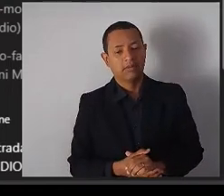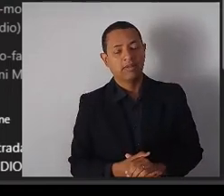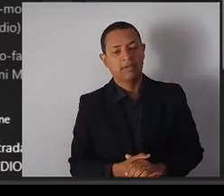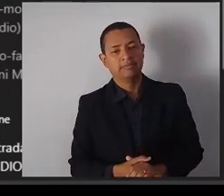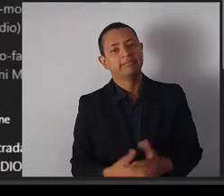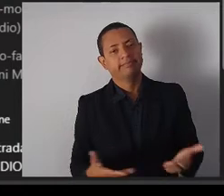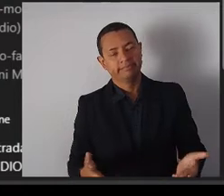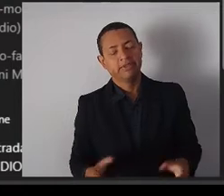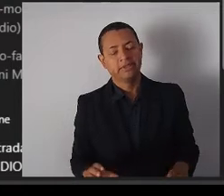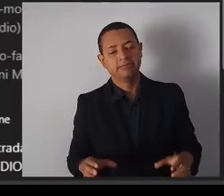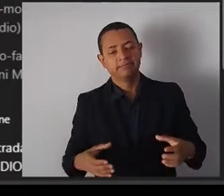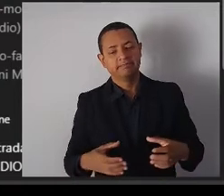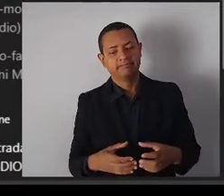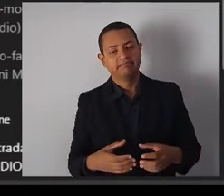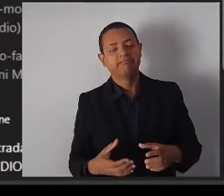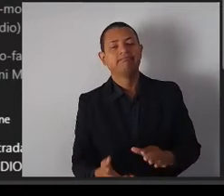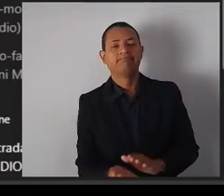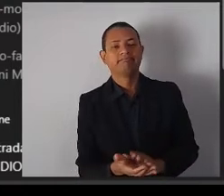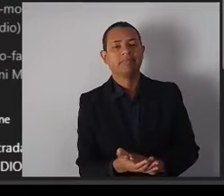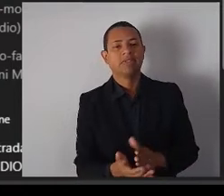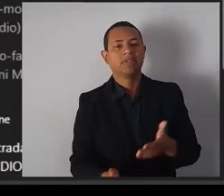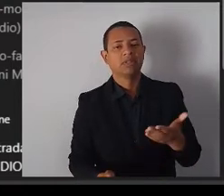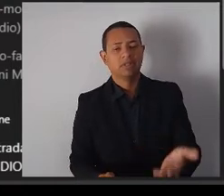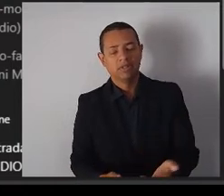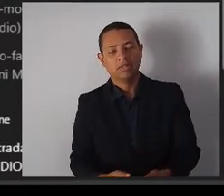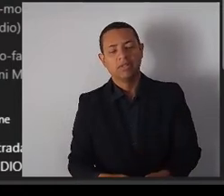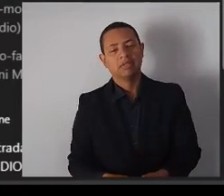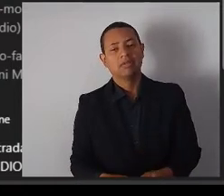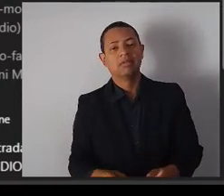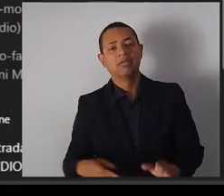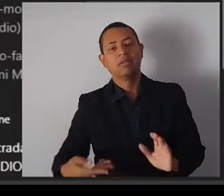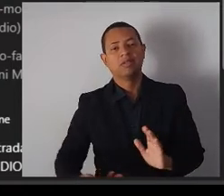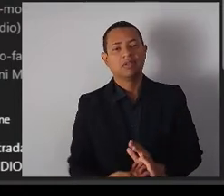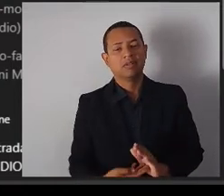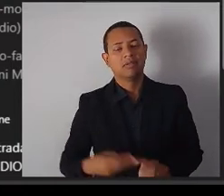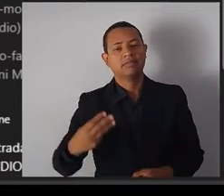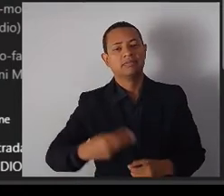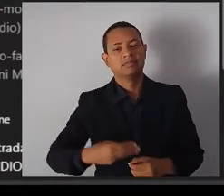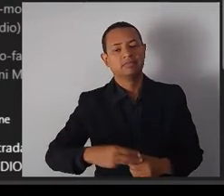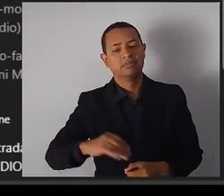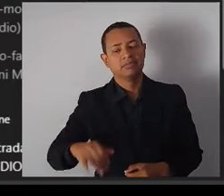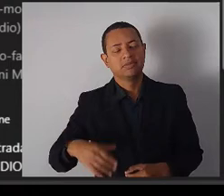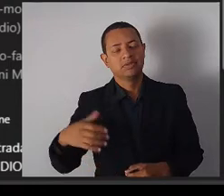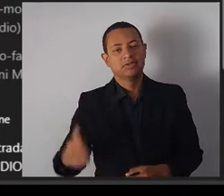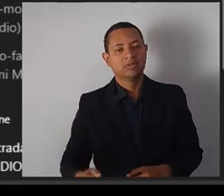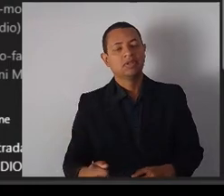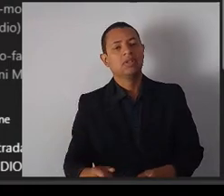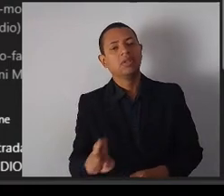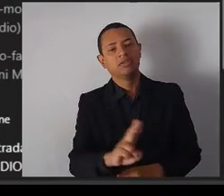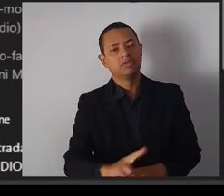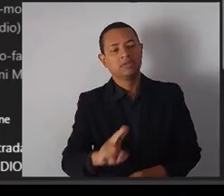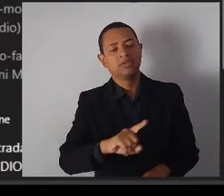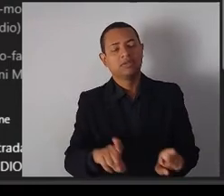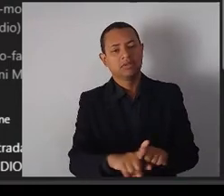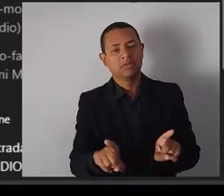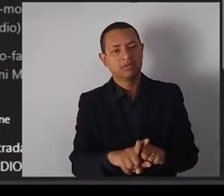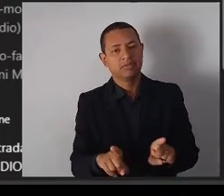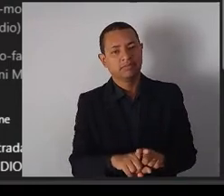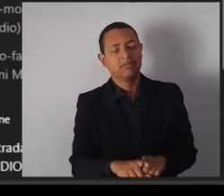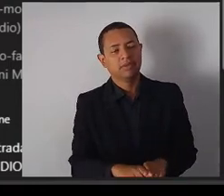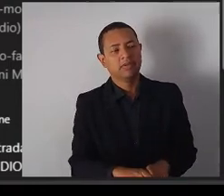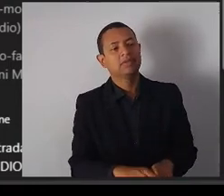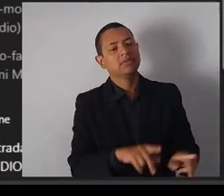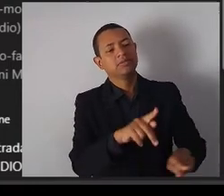Juazeiro do Norte, as universidades e todo o povo caribiense que tem contribuído para o êxito